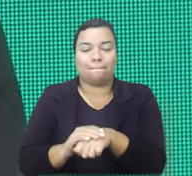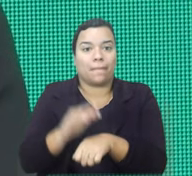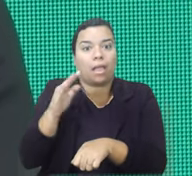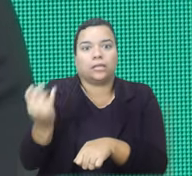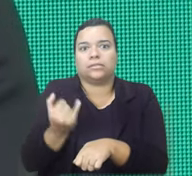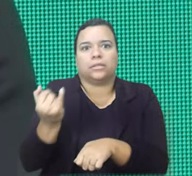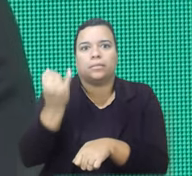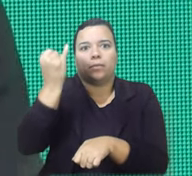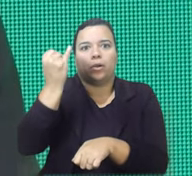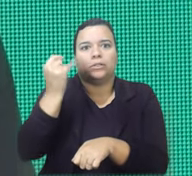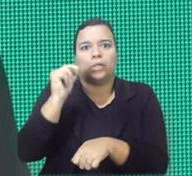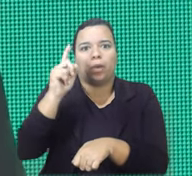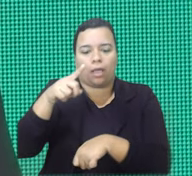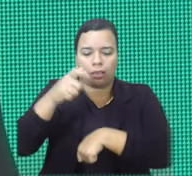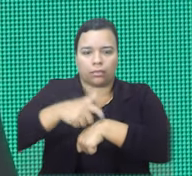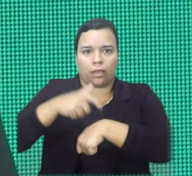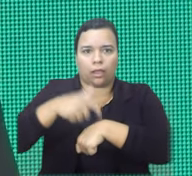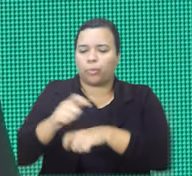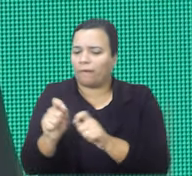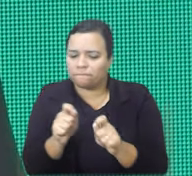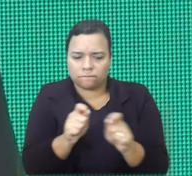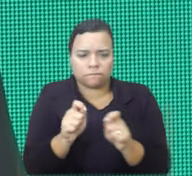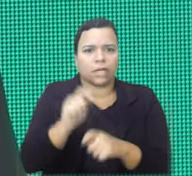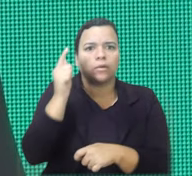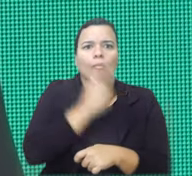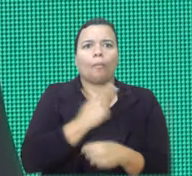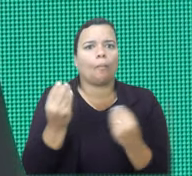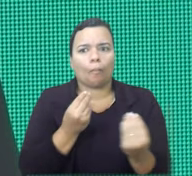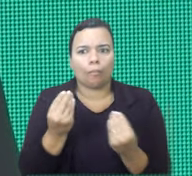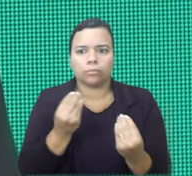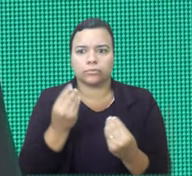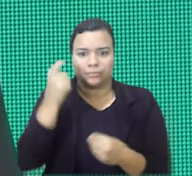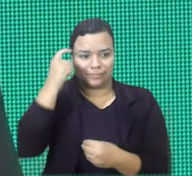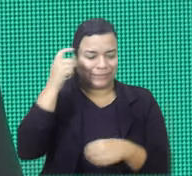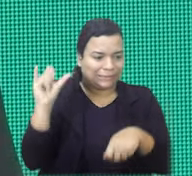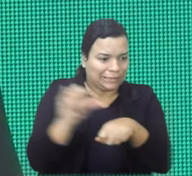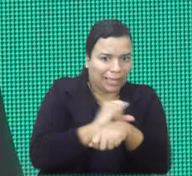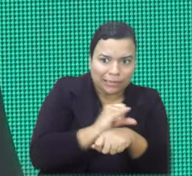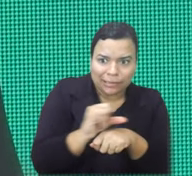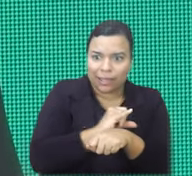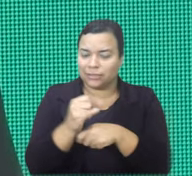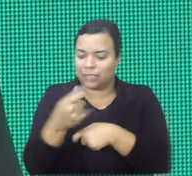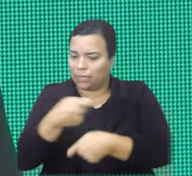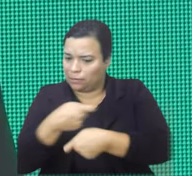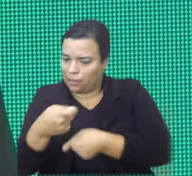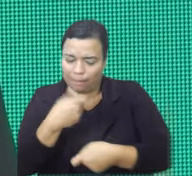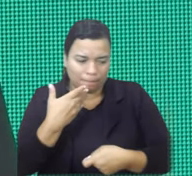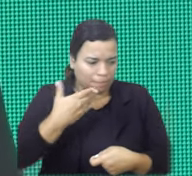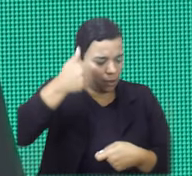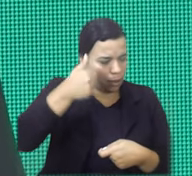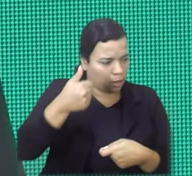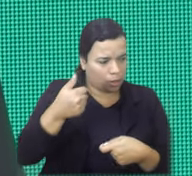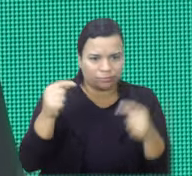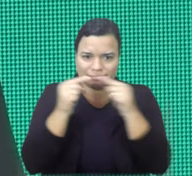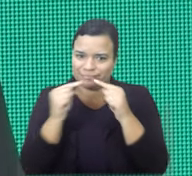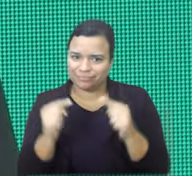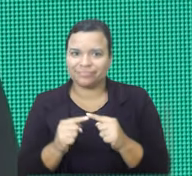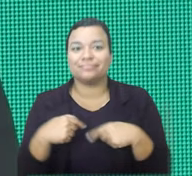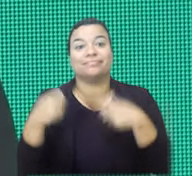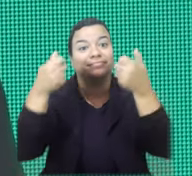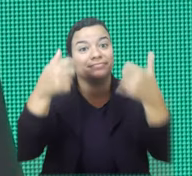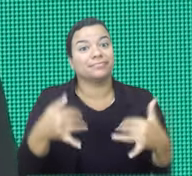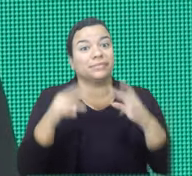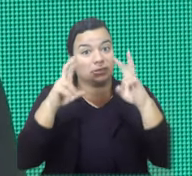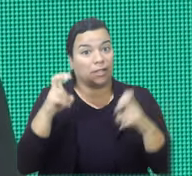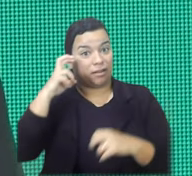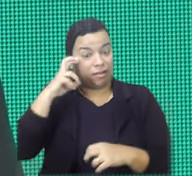vida que é o seu tempo e usar esse tempo para pensar em estratégias pro seu negócio então vou falar com vocês sobre